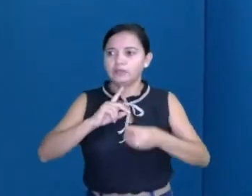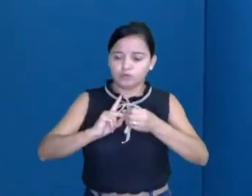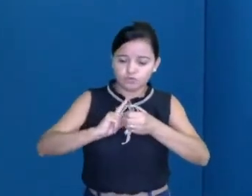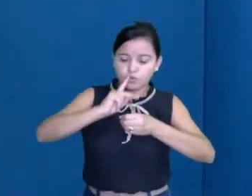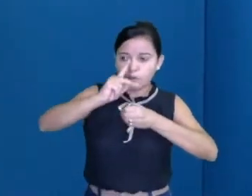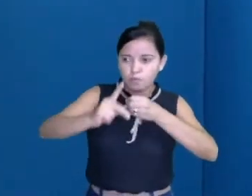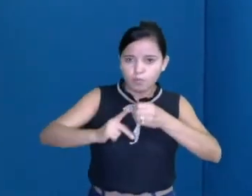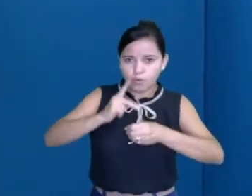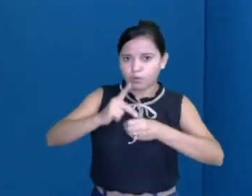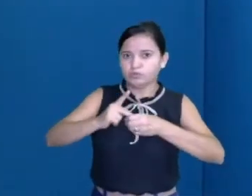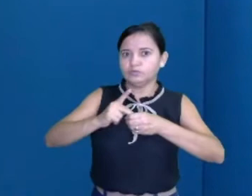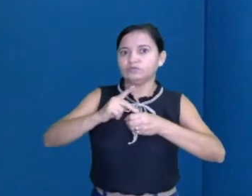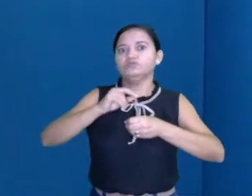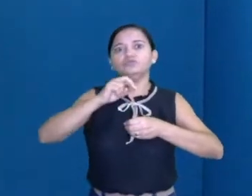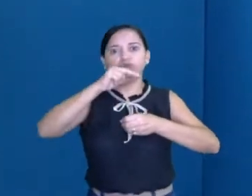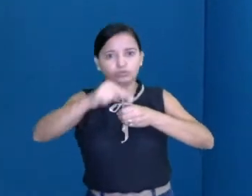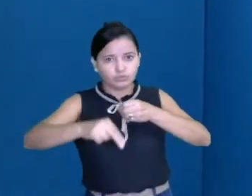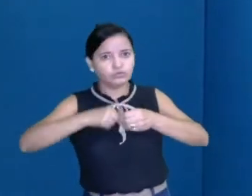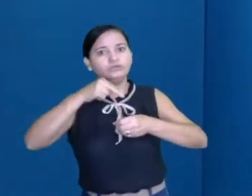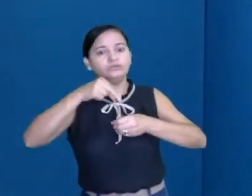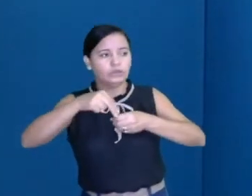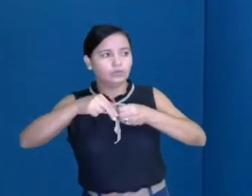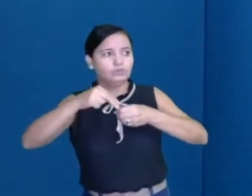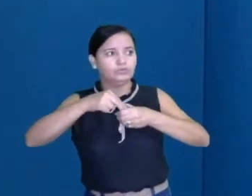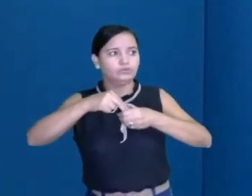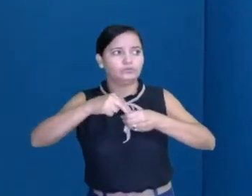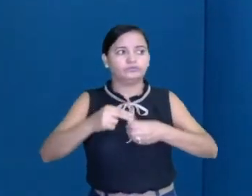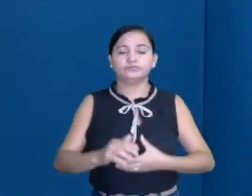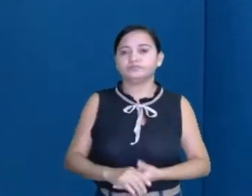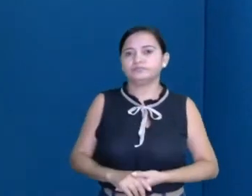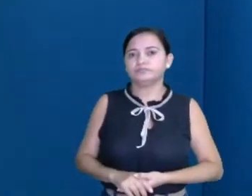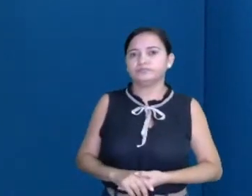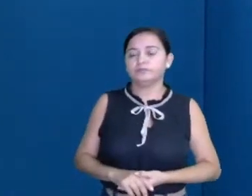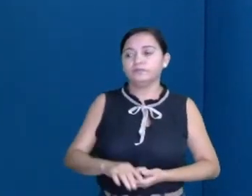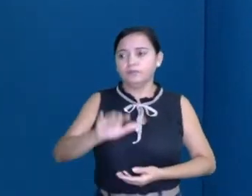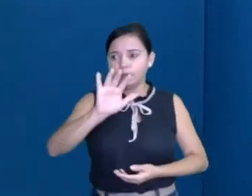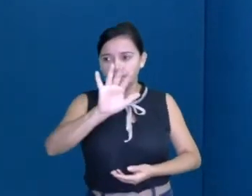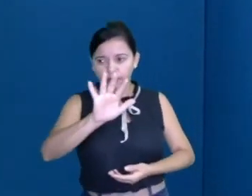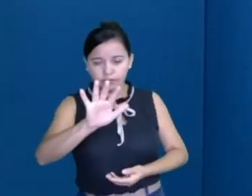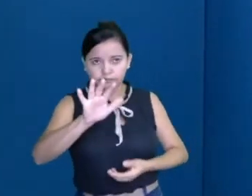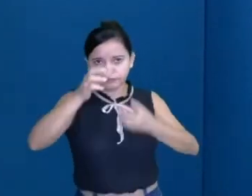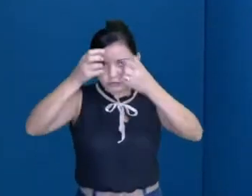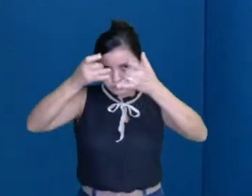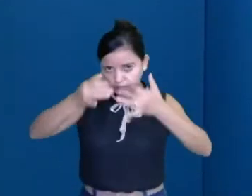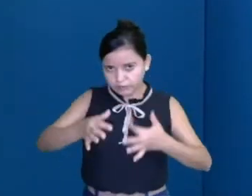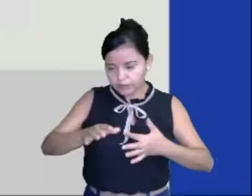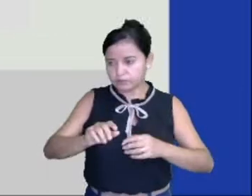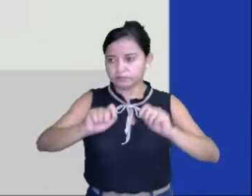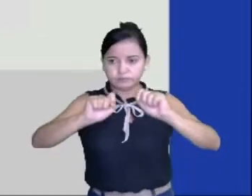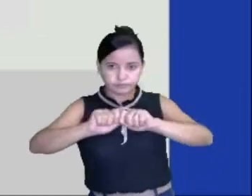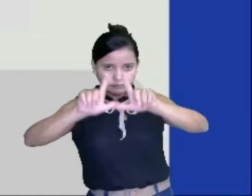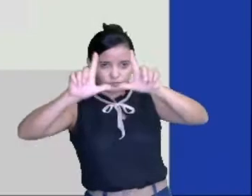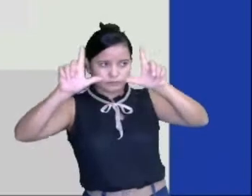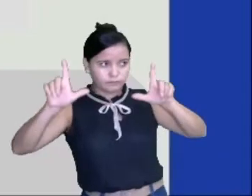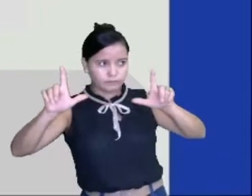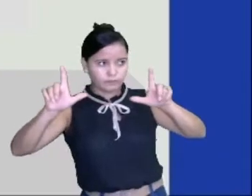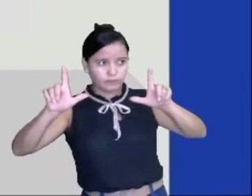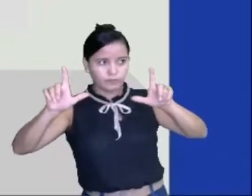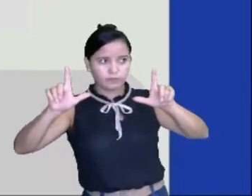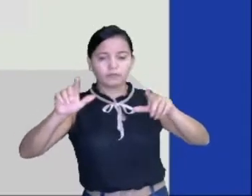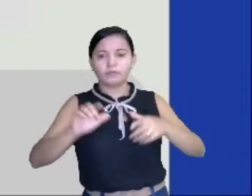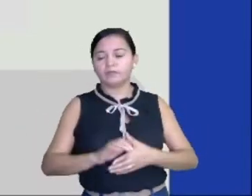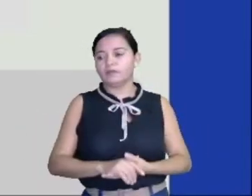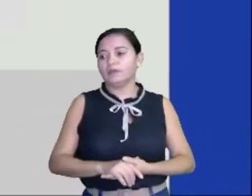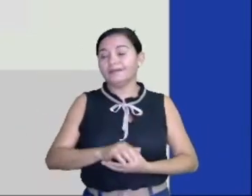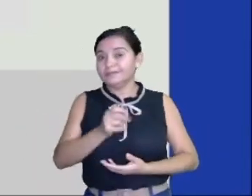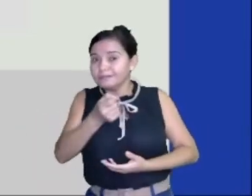reforçar agora. Então, por favor, produção, vamos para o nosso próximo... Eita, só reforçando aqui. Produção, abre novamente aí, só para eu reforçar uma coisa quase que eu